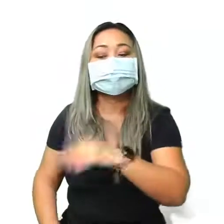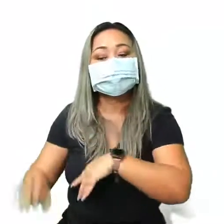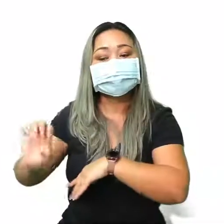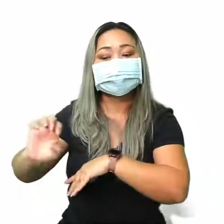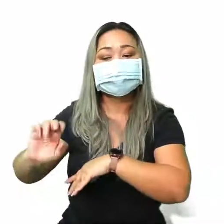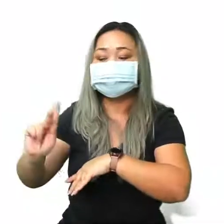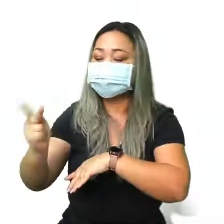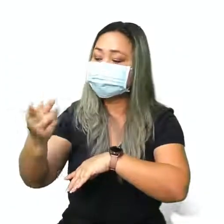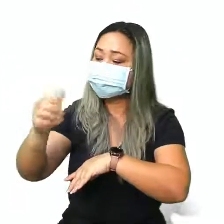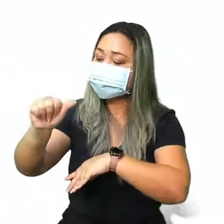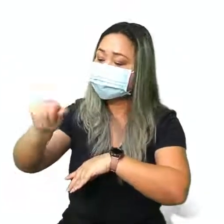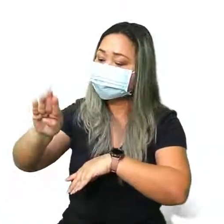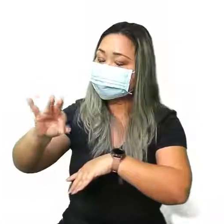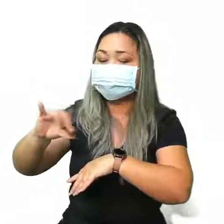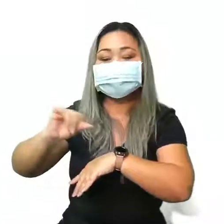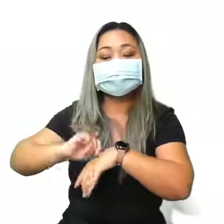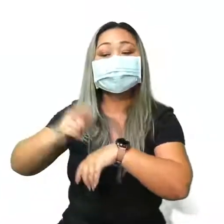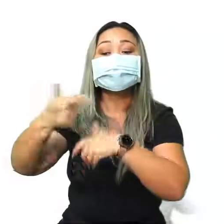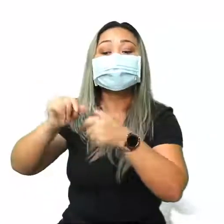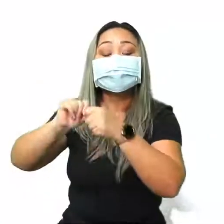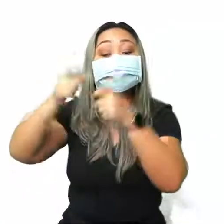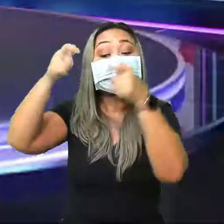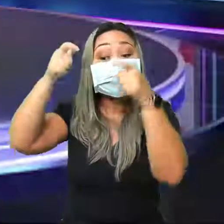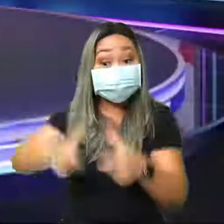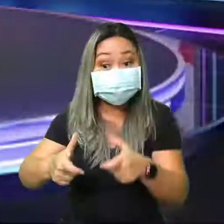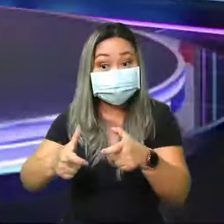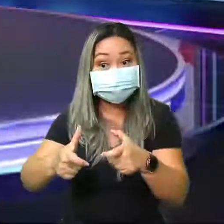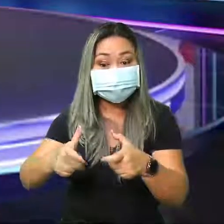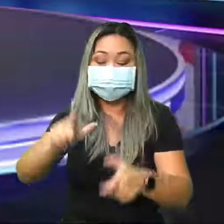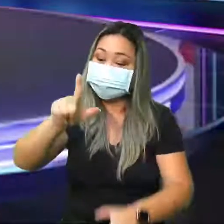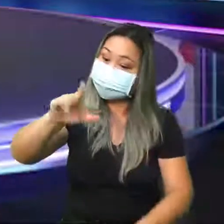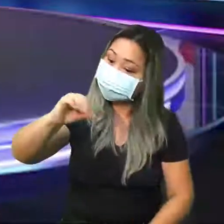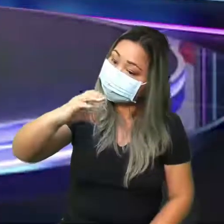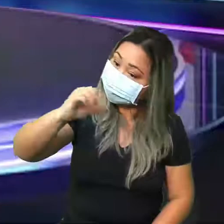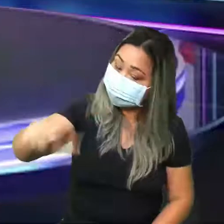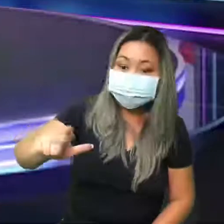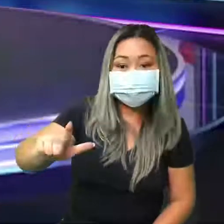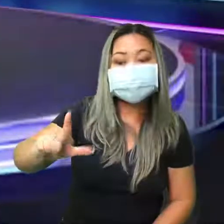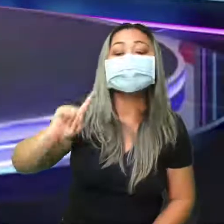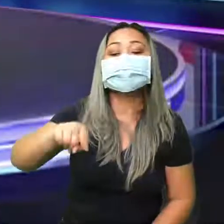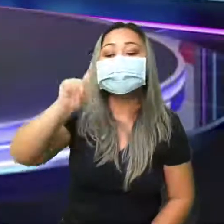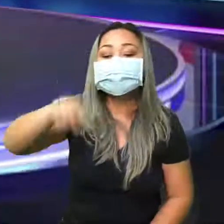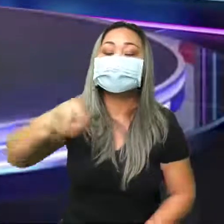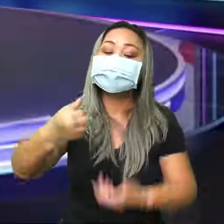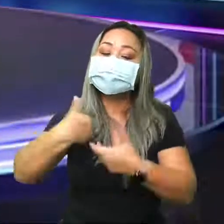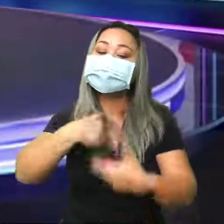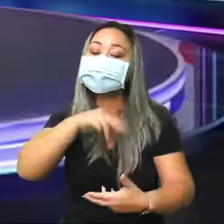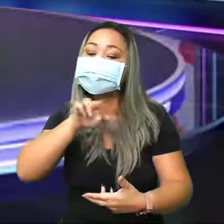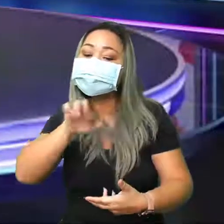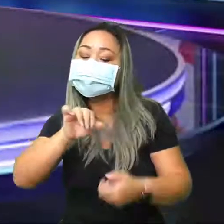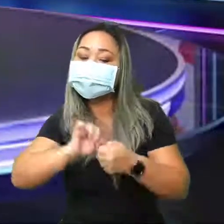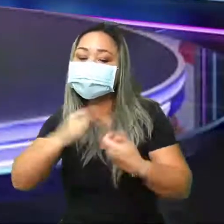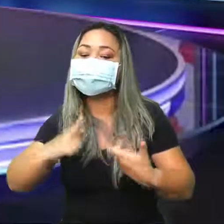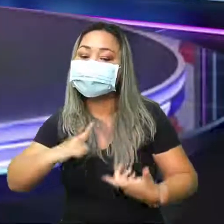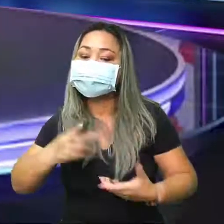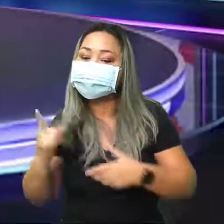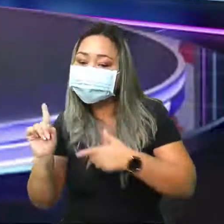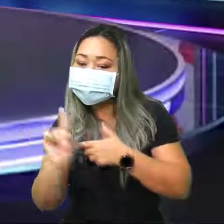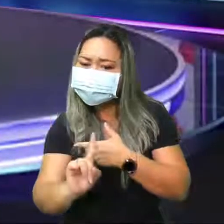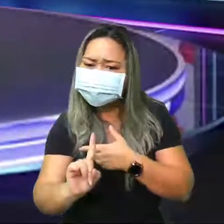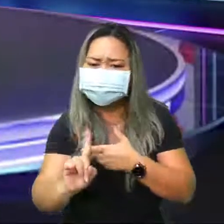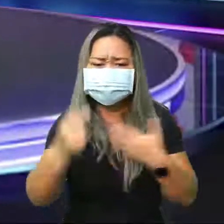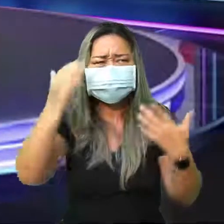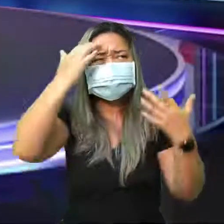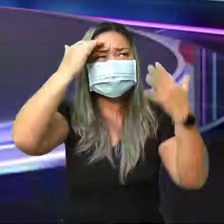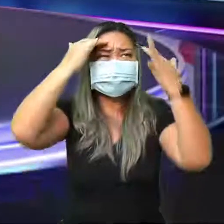Letra E, habitat. A gente falou que o habitat é o local onde esse ser vivo está inserido. Eita, prof, agora deu uma